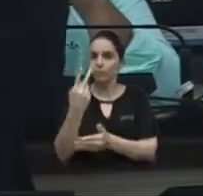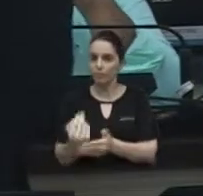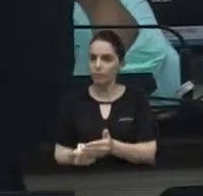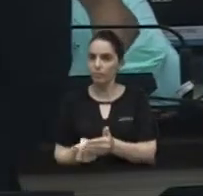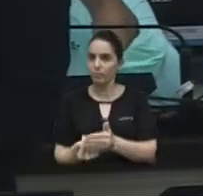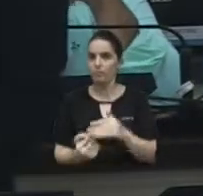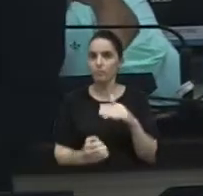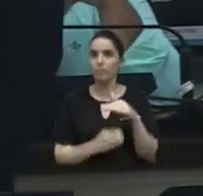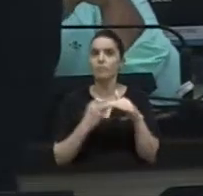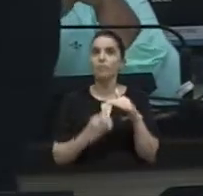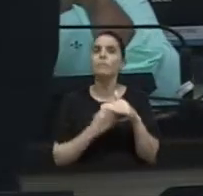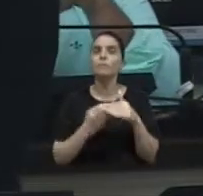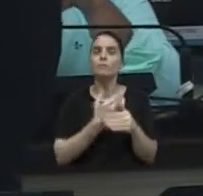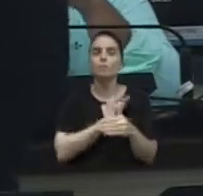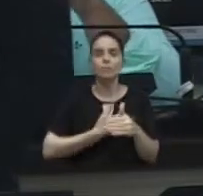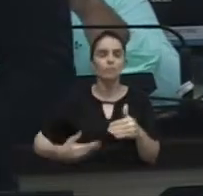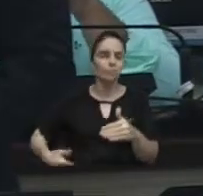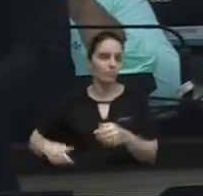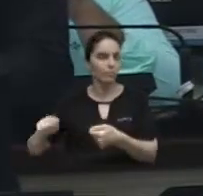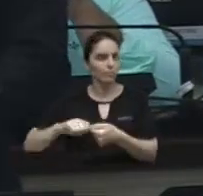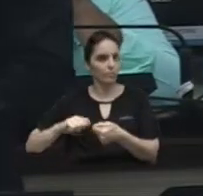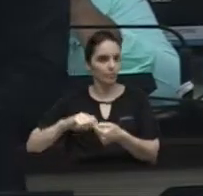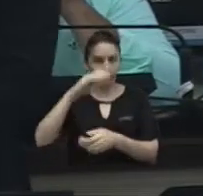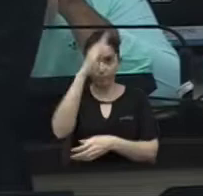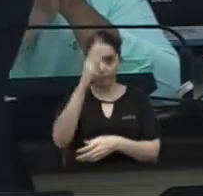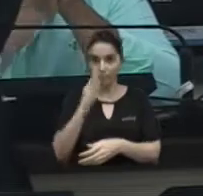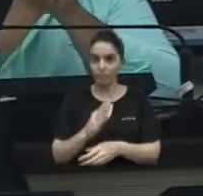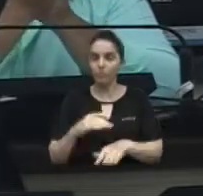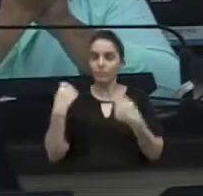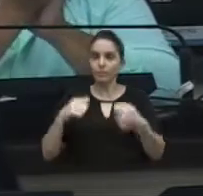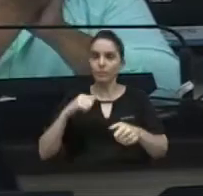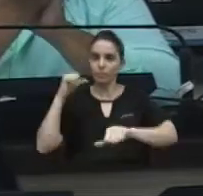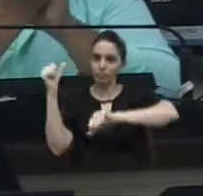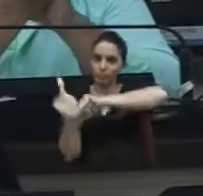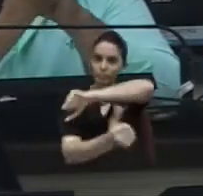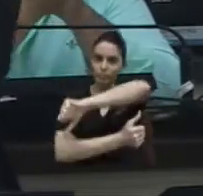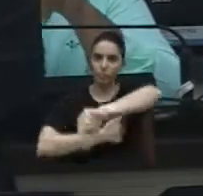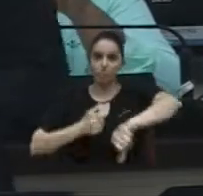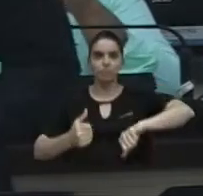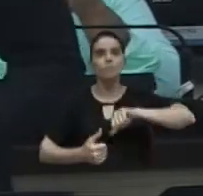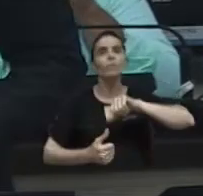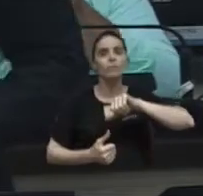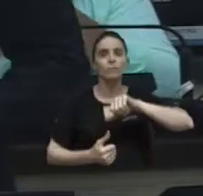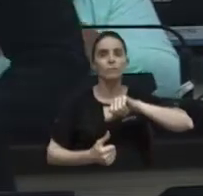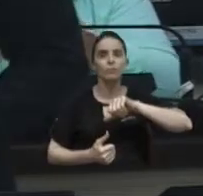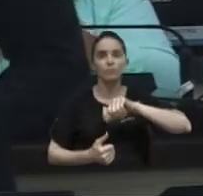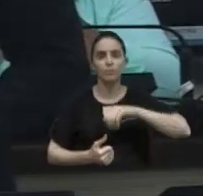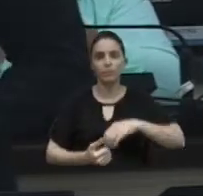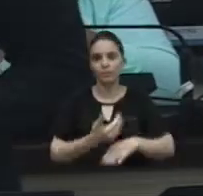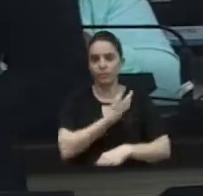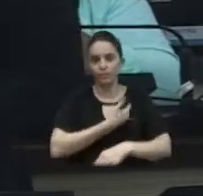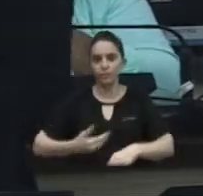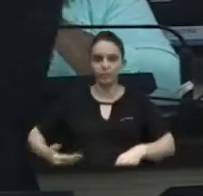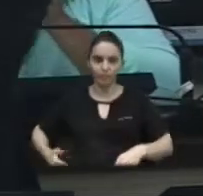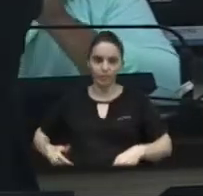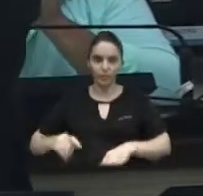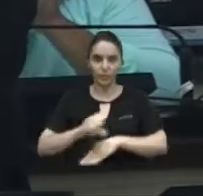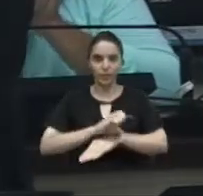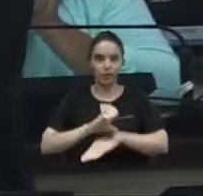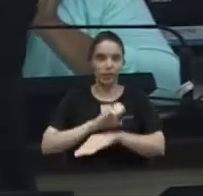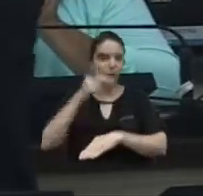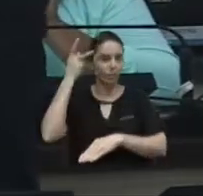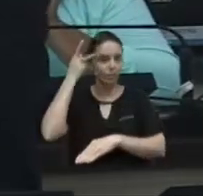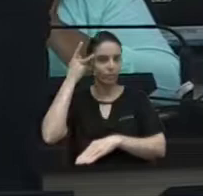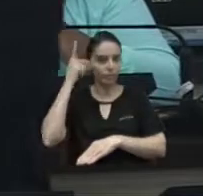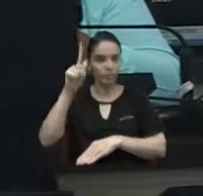usadas, nós não podemos concordar. O Brasil precisa mudar e eu espero que o nosso governador Geraldo Alckmin ganhe as